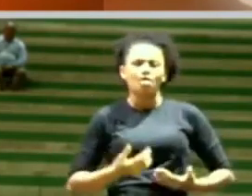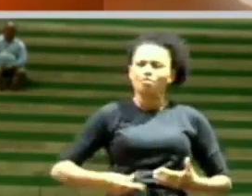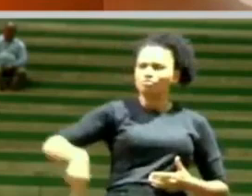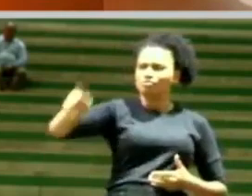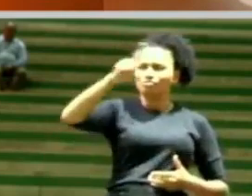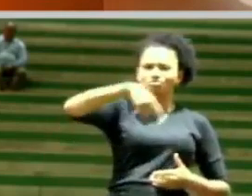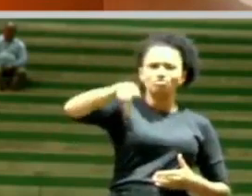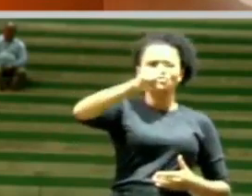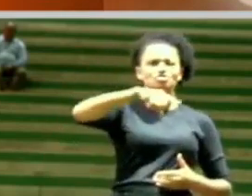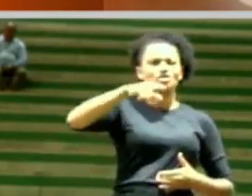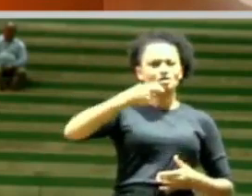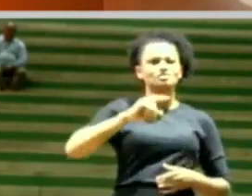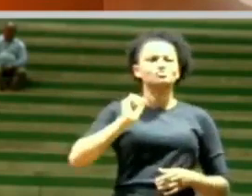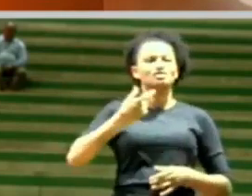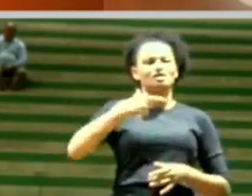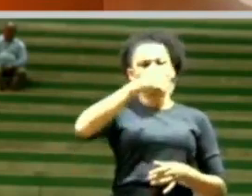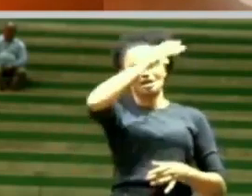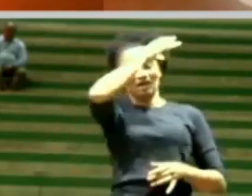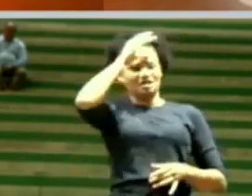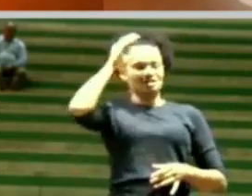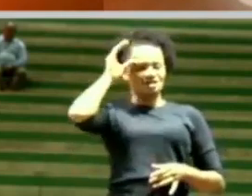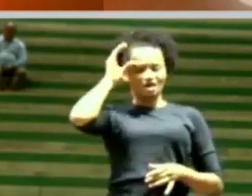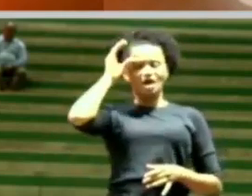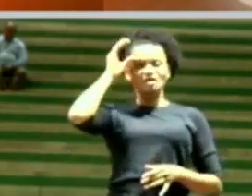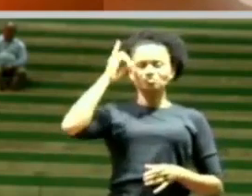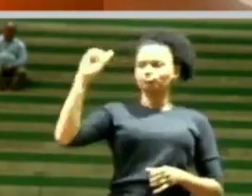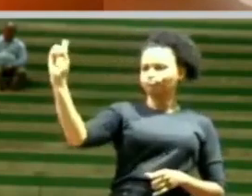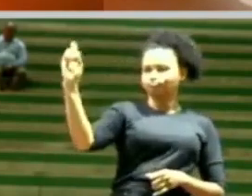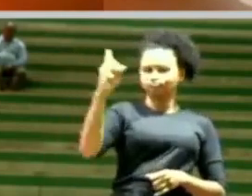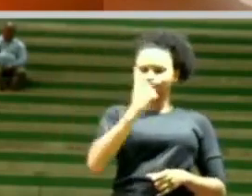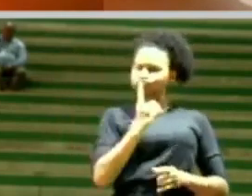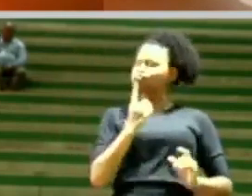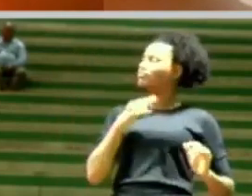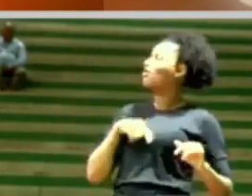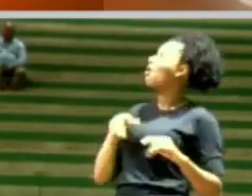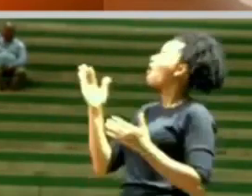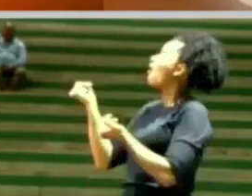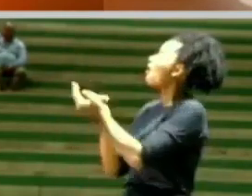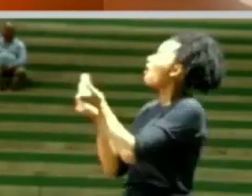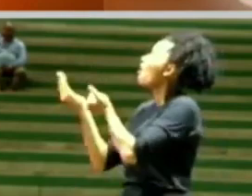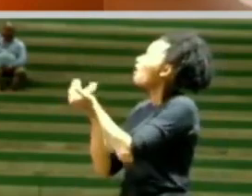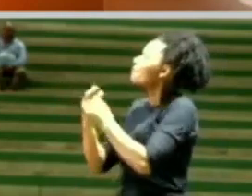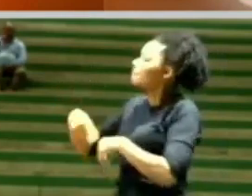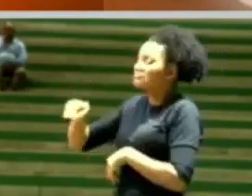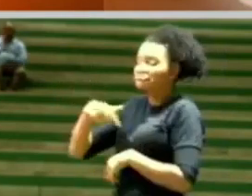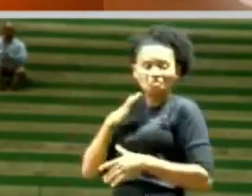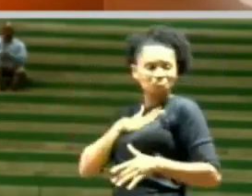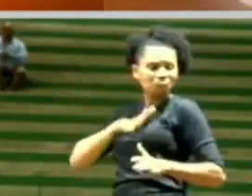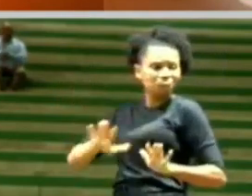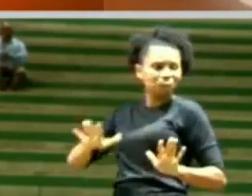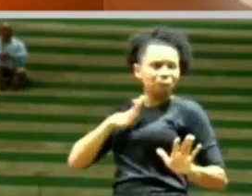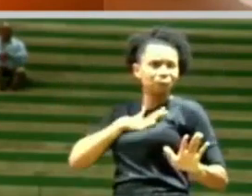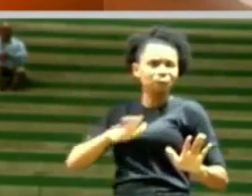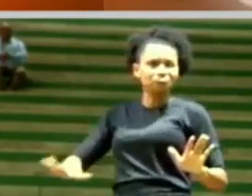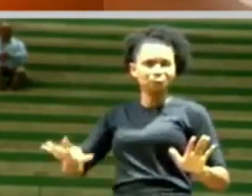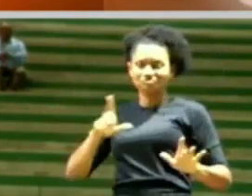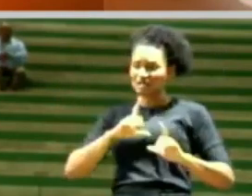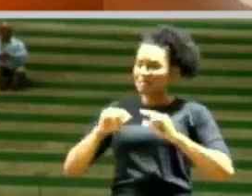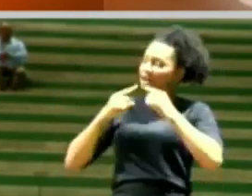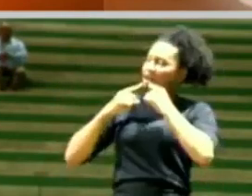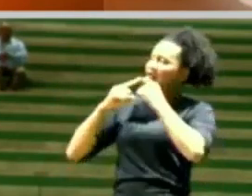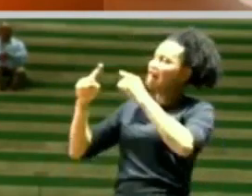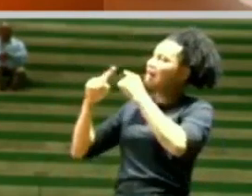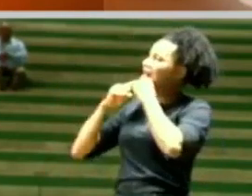os clientes que pedimos para que Ele nos dê aquilo que queremos. E se não gostamos, saímos